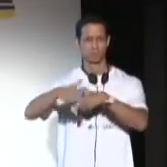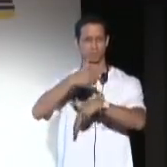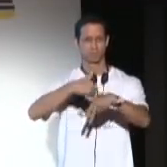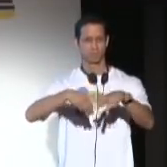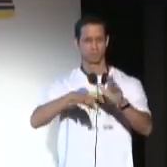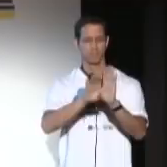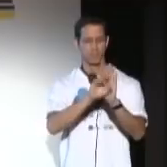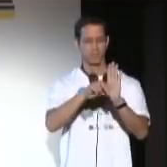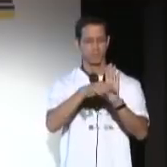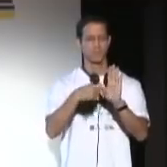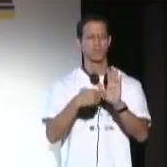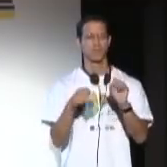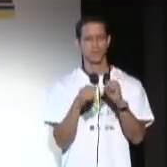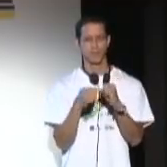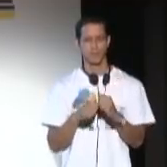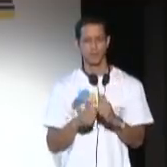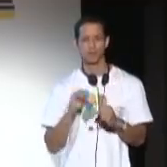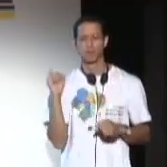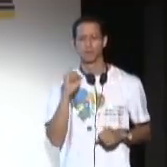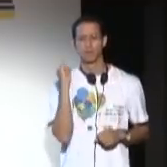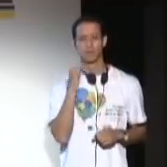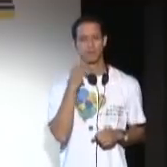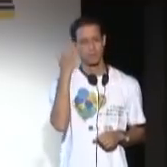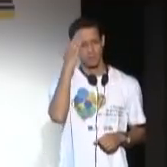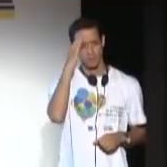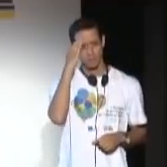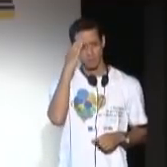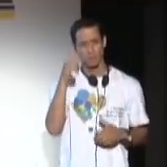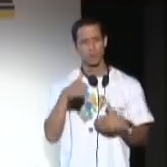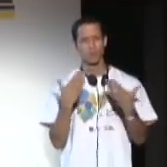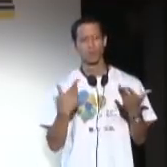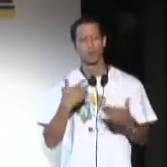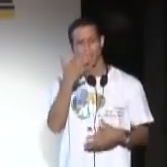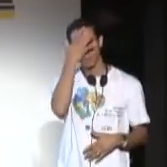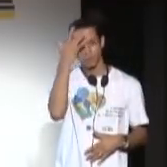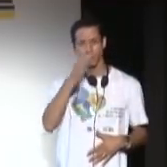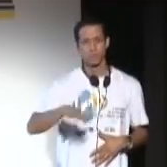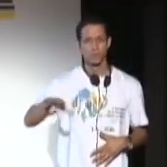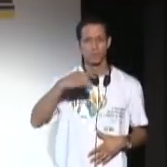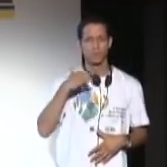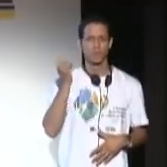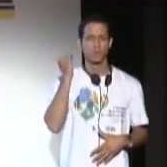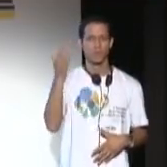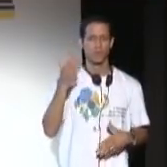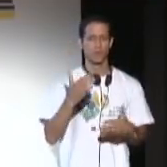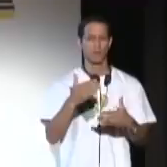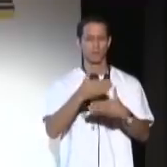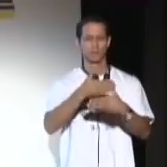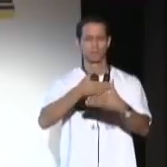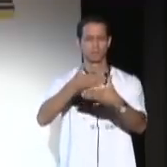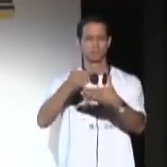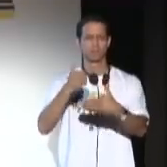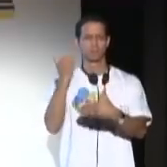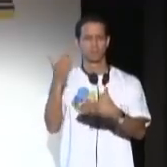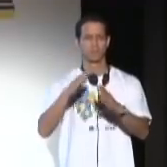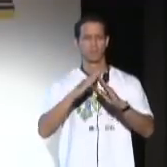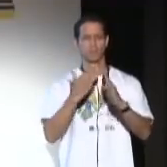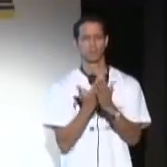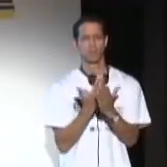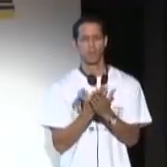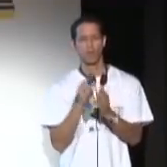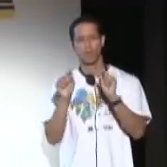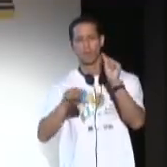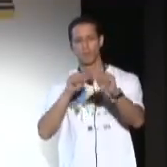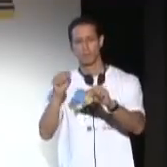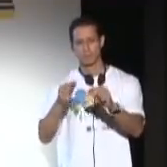Então, é muito importante a gente entender quais são as pessoas que nós queremos fora do muro das escolas. E, para